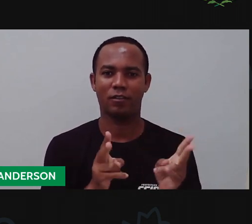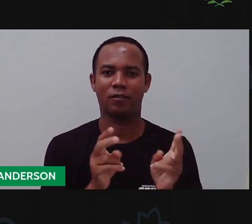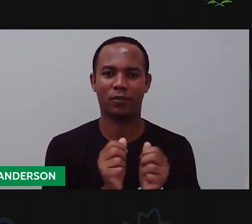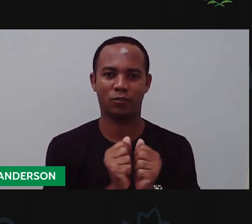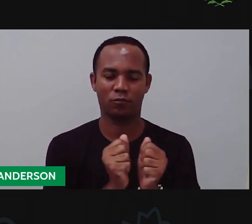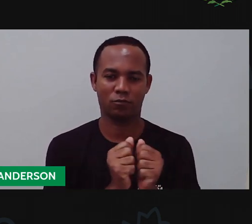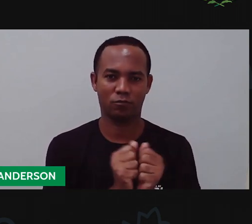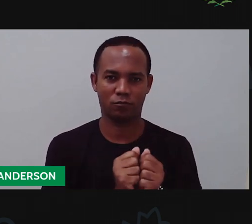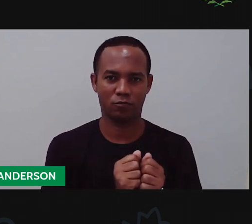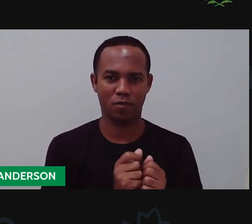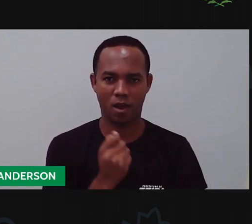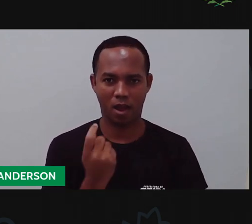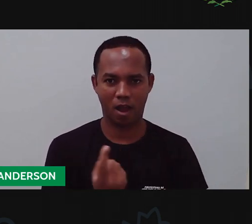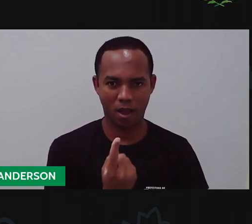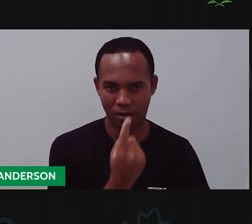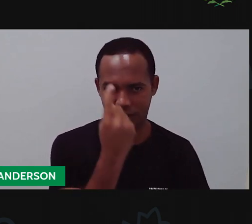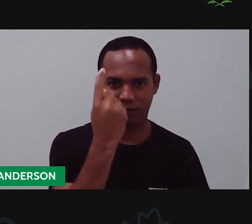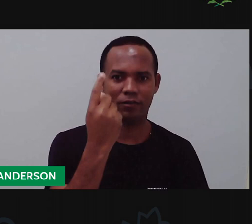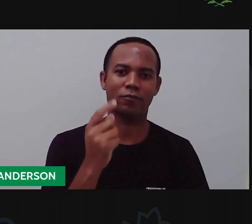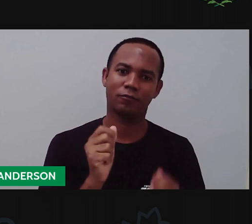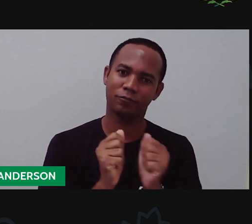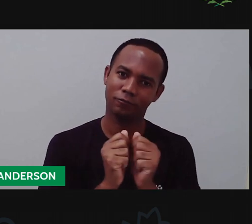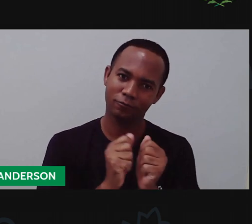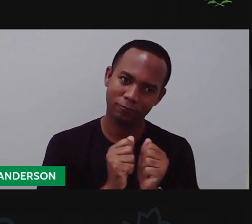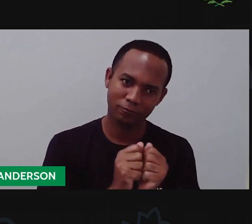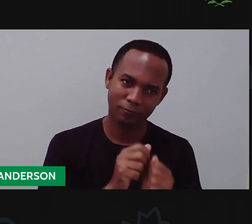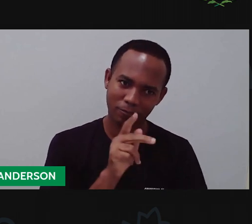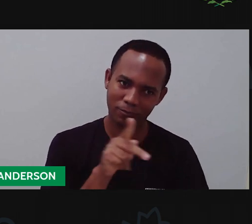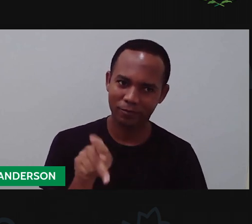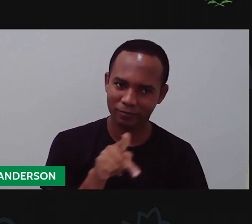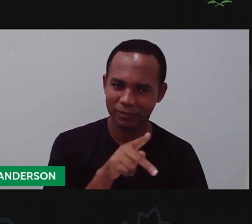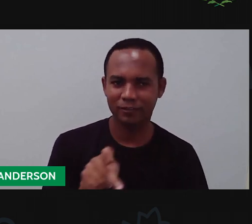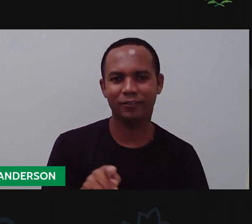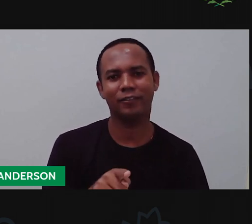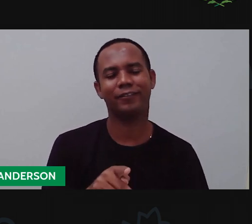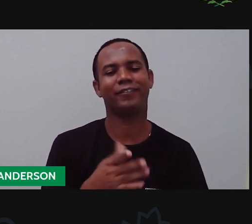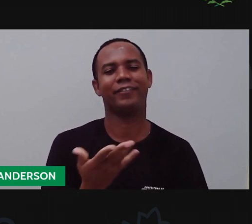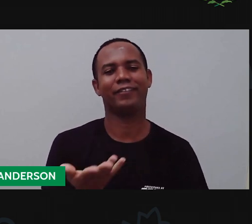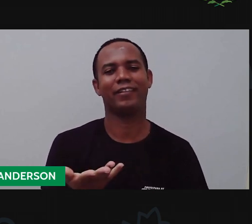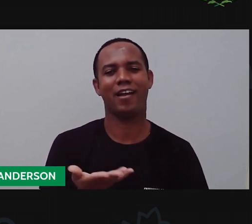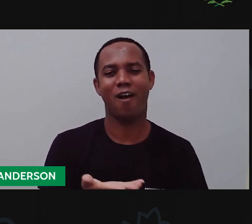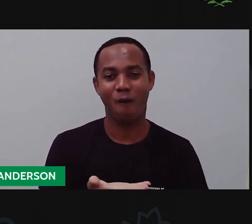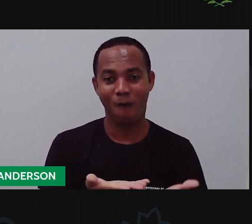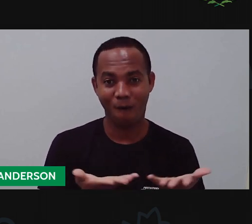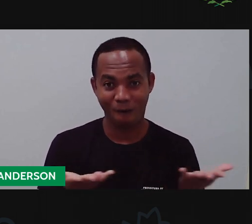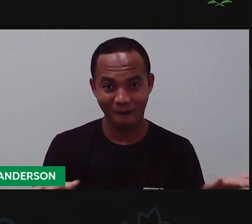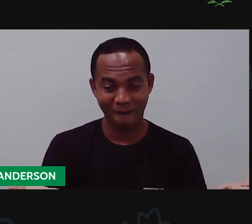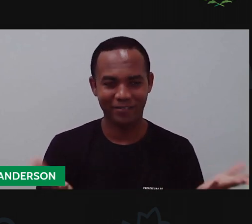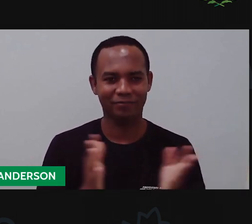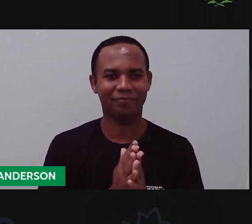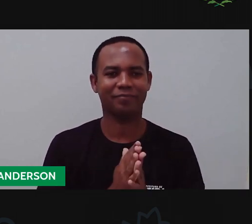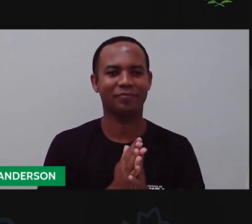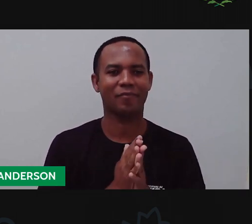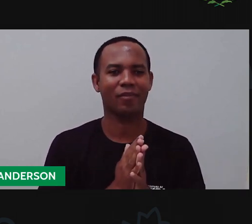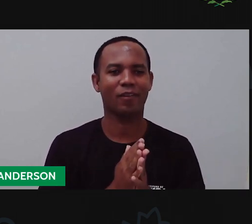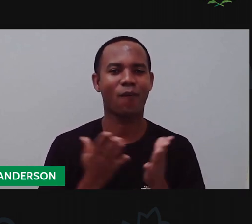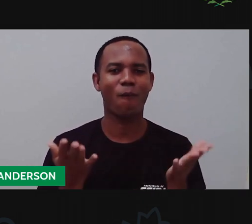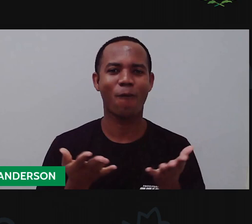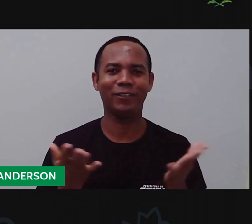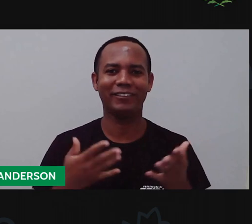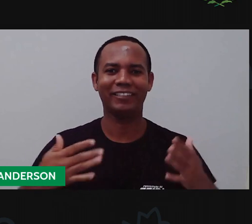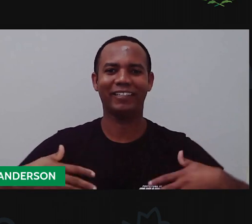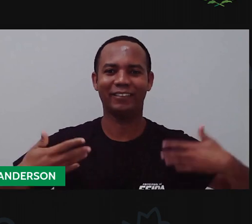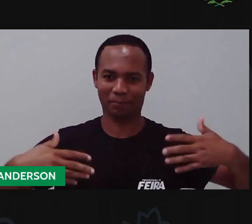Eu e Anderson aqui com vocês, né? E mais um dia de aula, gente! E aí, fala pra mim que vocês estão